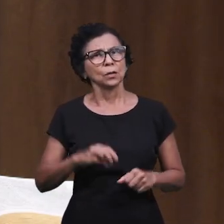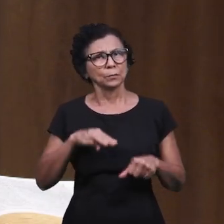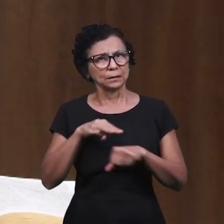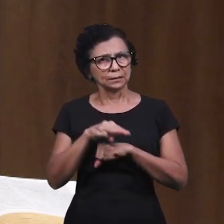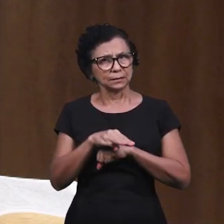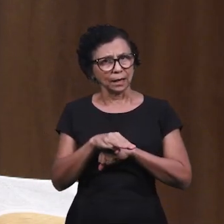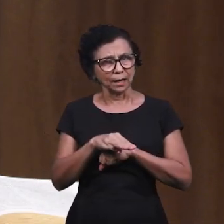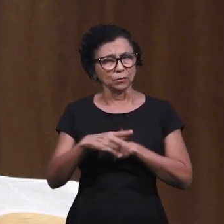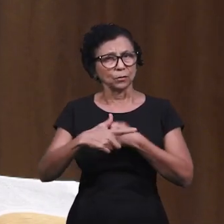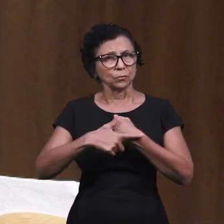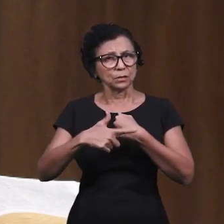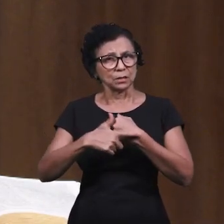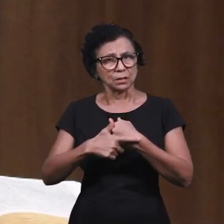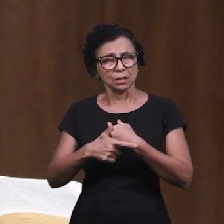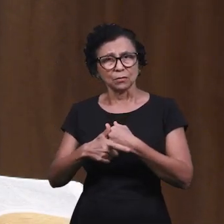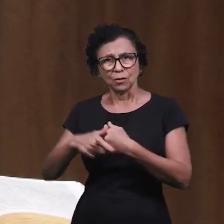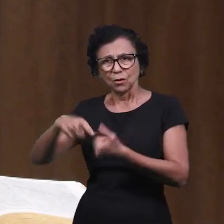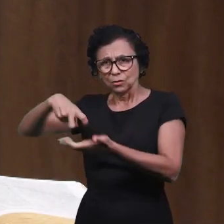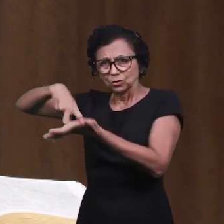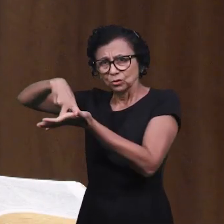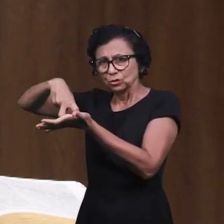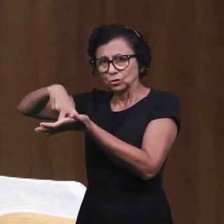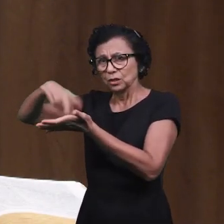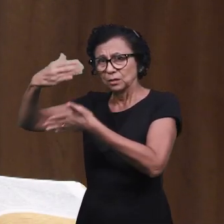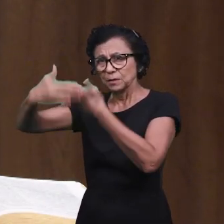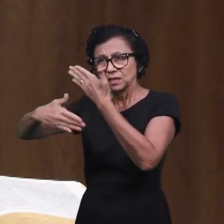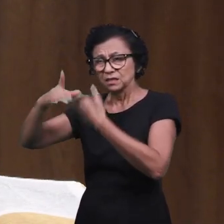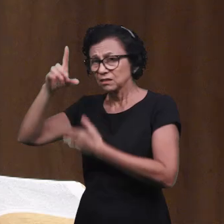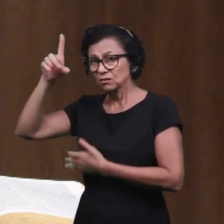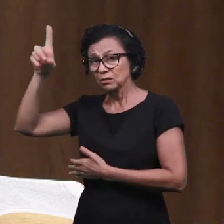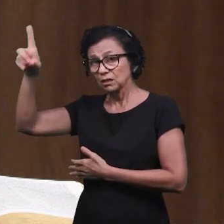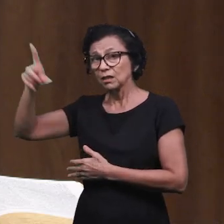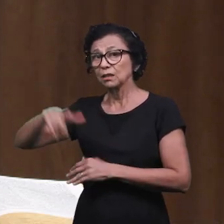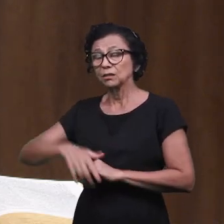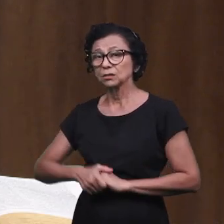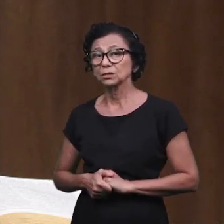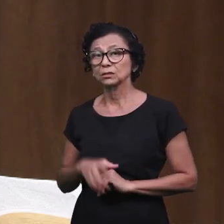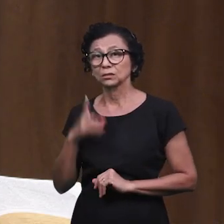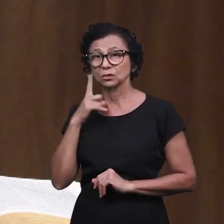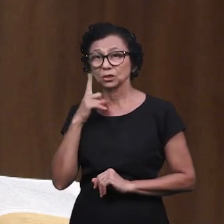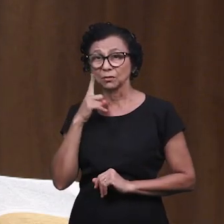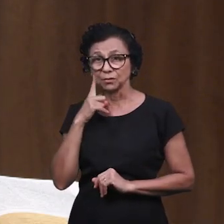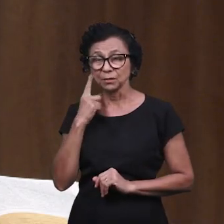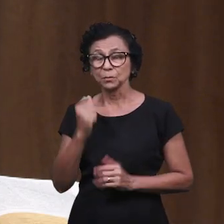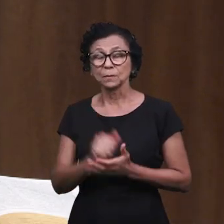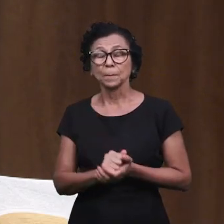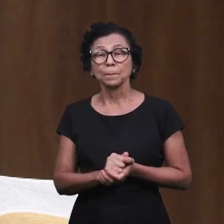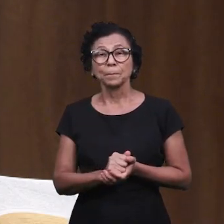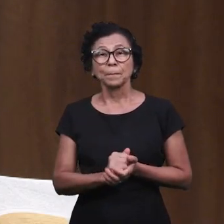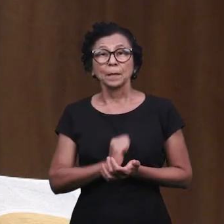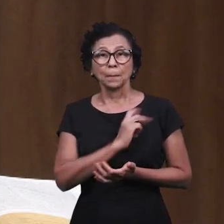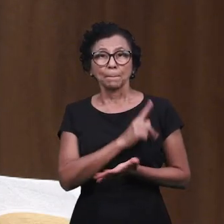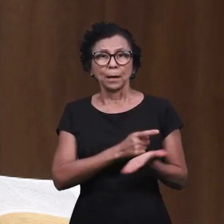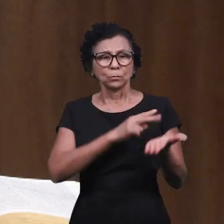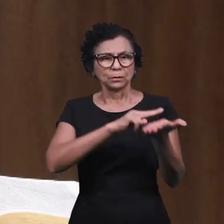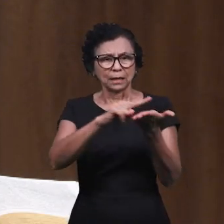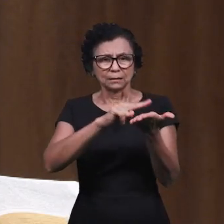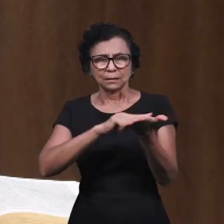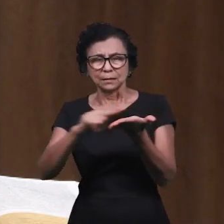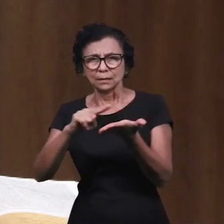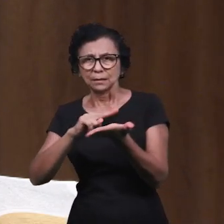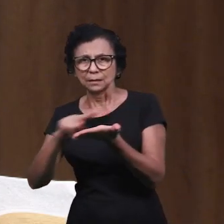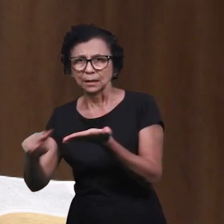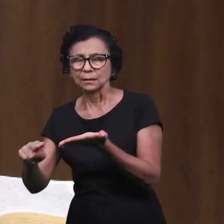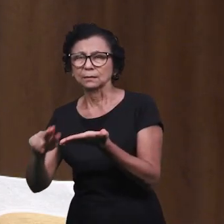Nós podemos ver em Atos dos Apóstolos, nas cartas de Paulo, que todas as decisões, elas foram tomadas aos pés do Senhor,